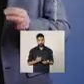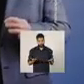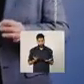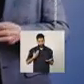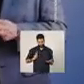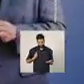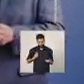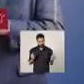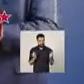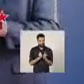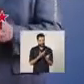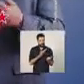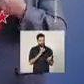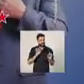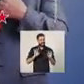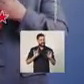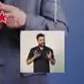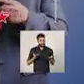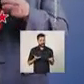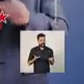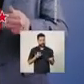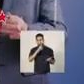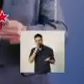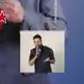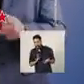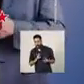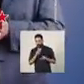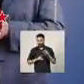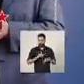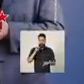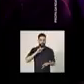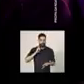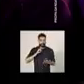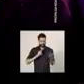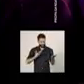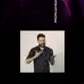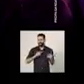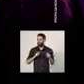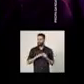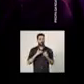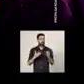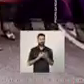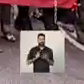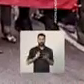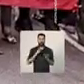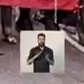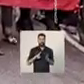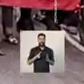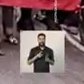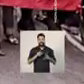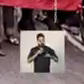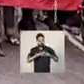e hoje eu estou aqui com companheiro muito especial para mim para o Brasil e para o povo de Minas Gerais esse corpo ele já fez de tudo na vida